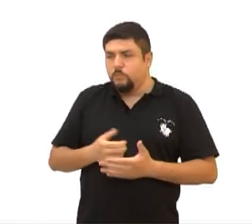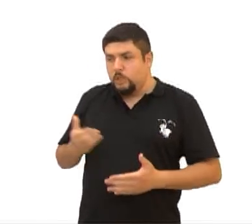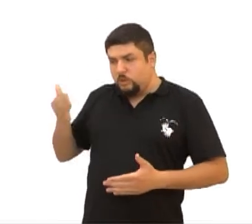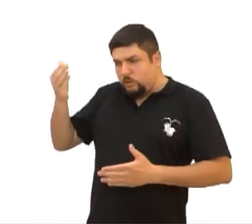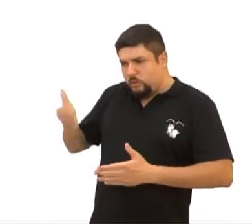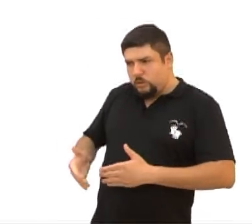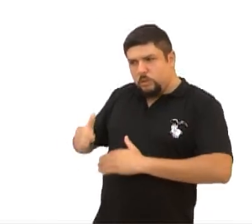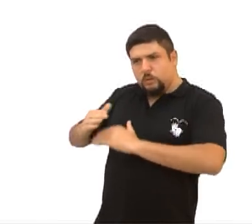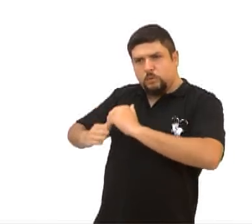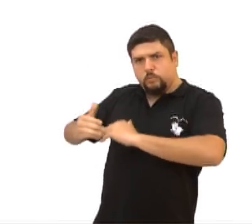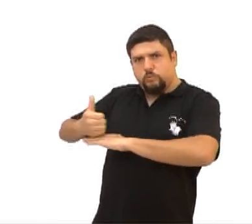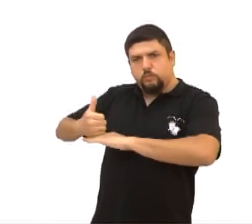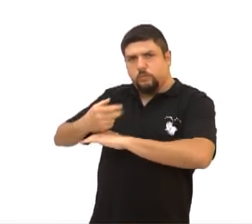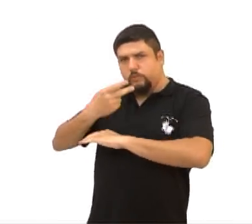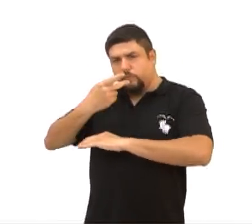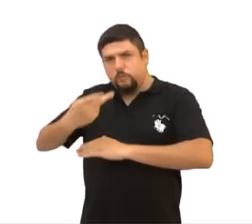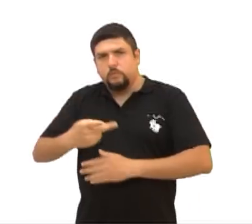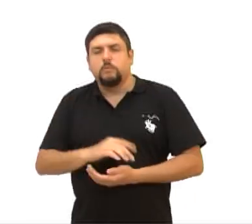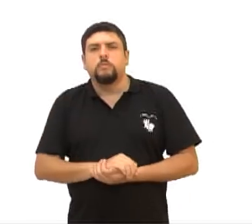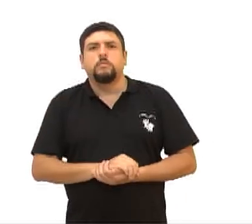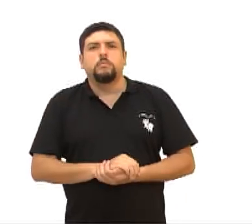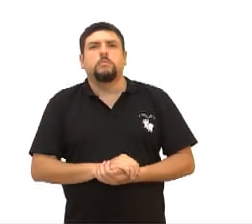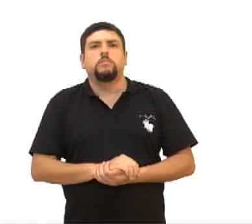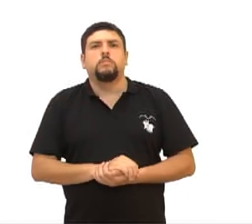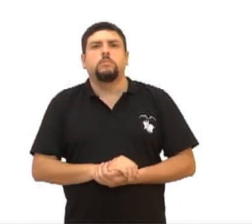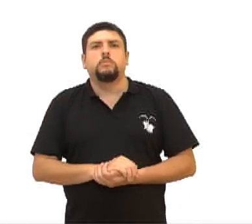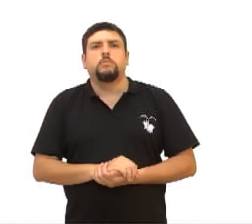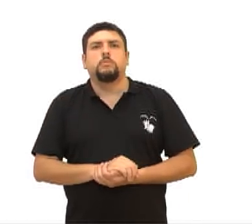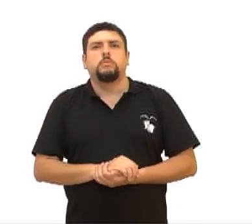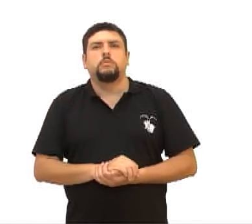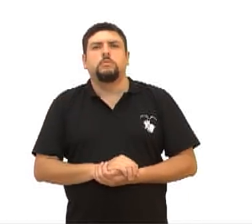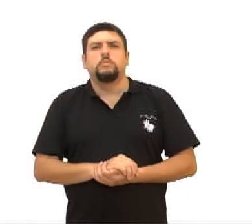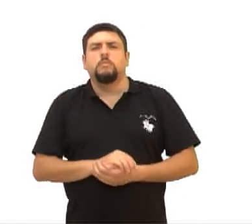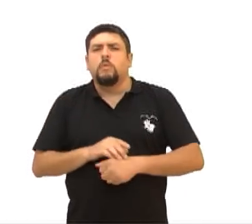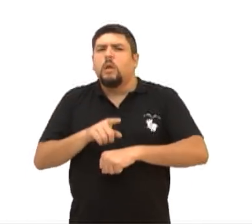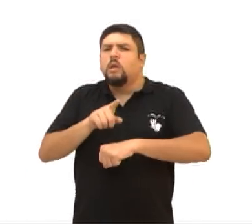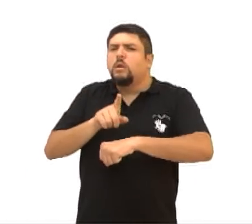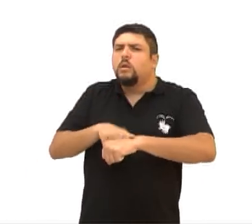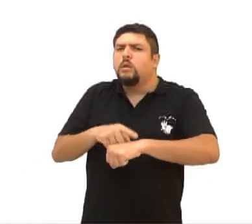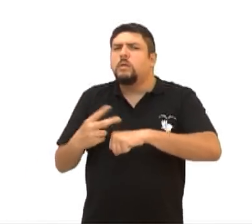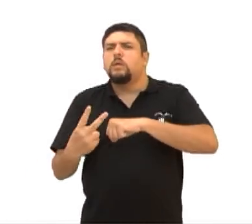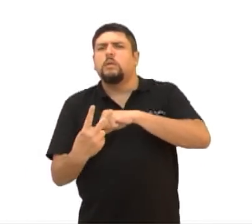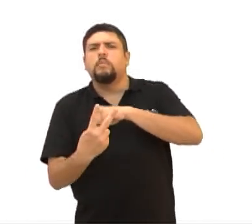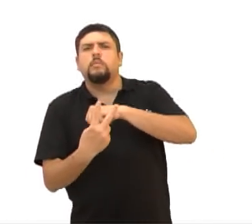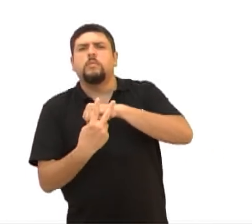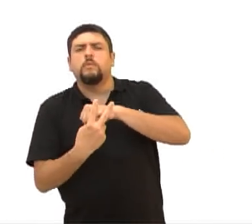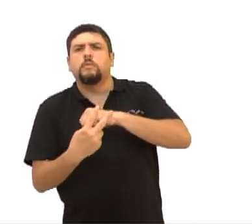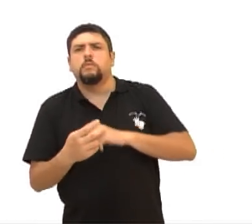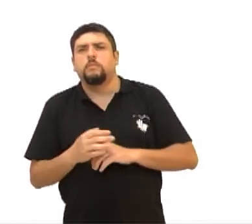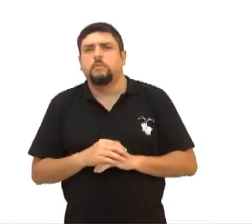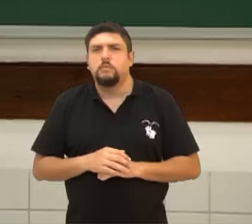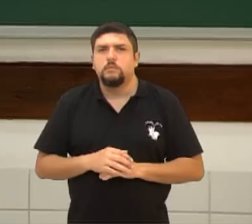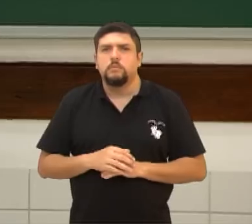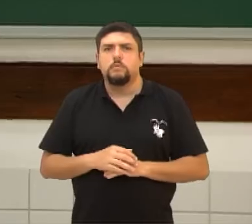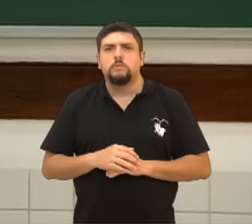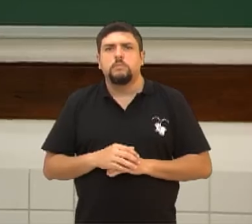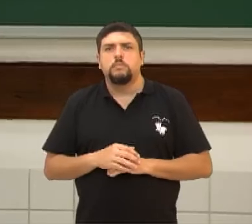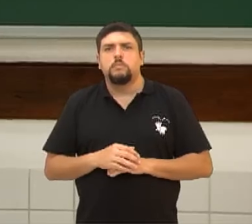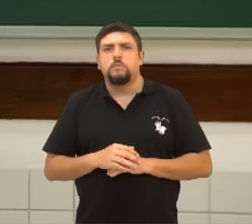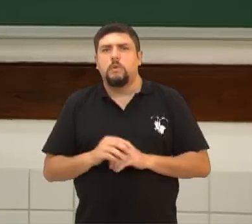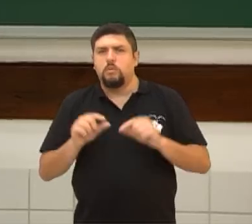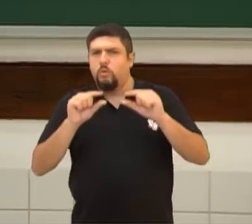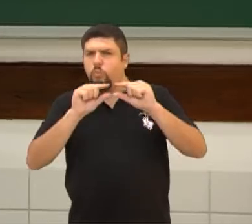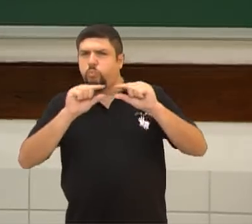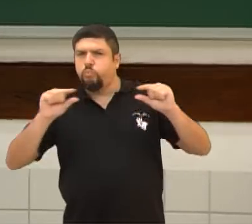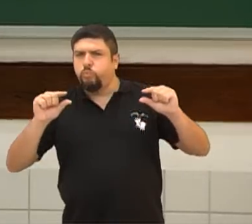especialista. Em que tempo verbal está o título da entrevista? Esse verbo que está em destaque, porque